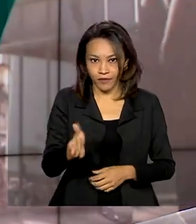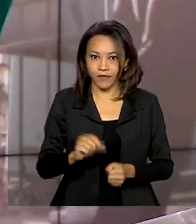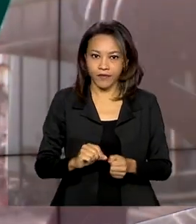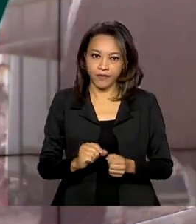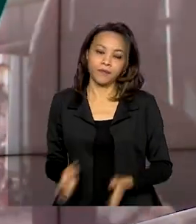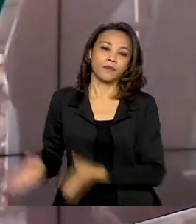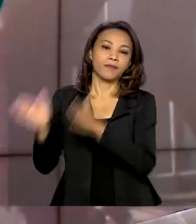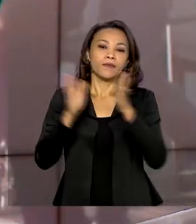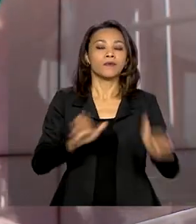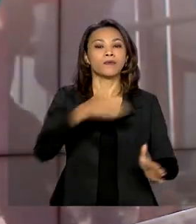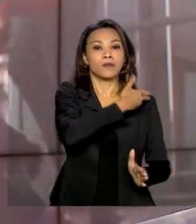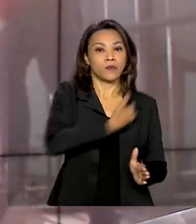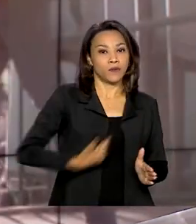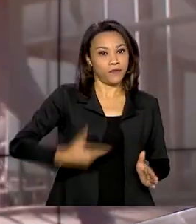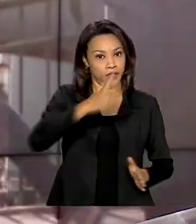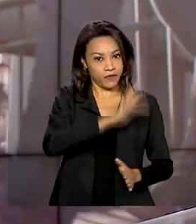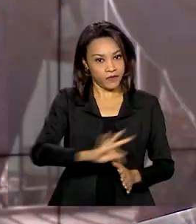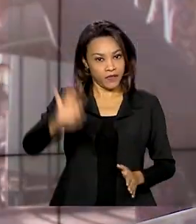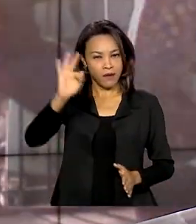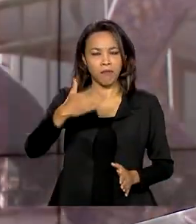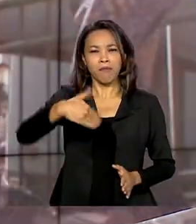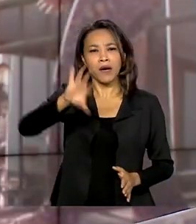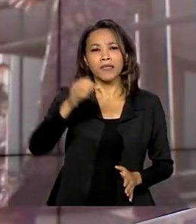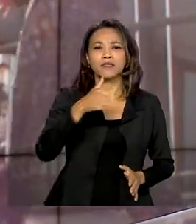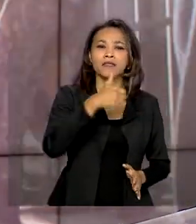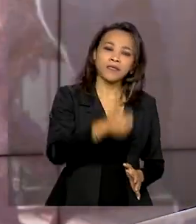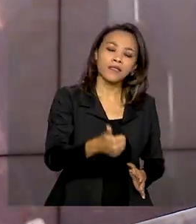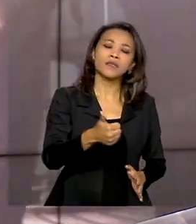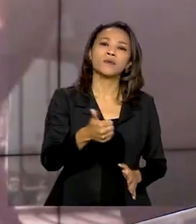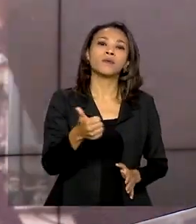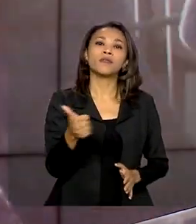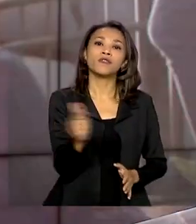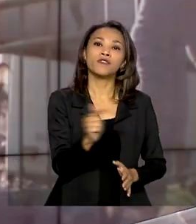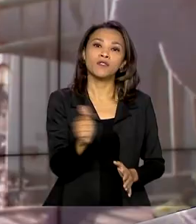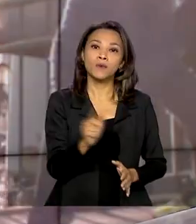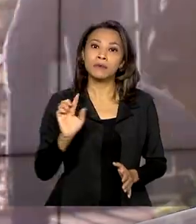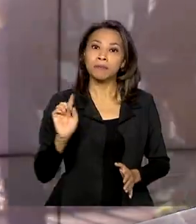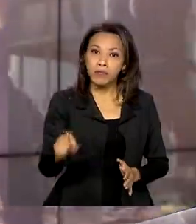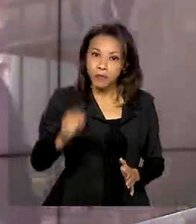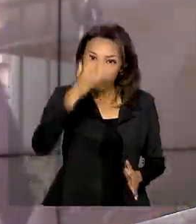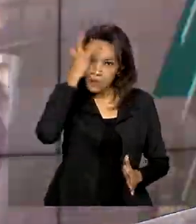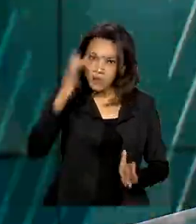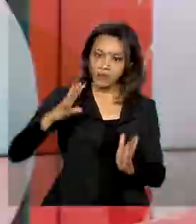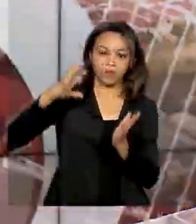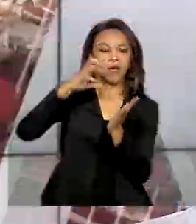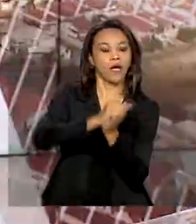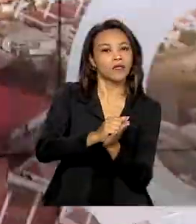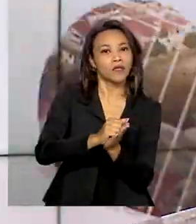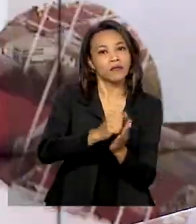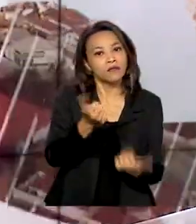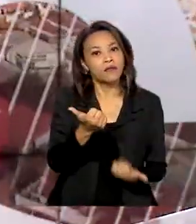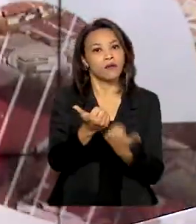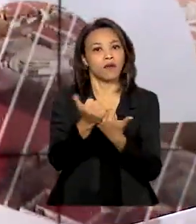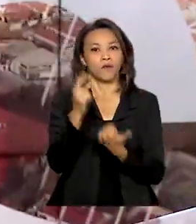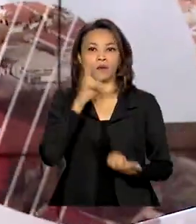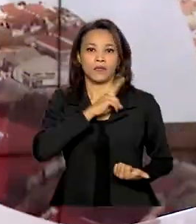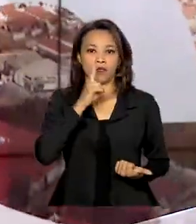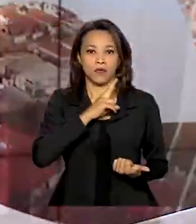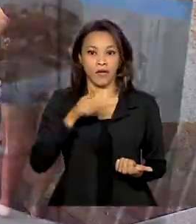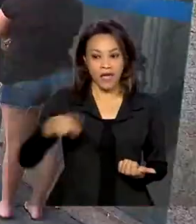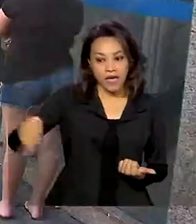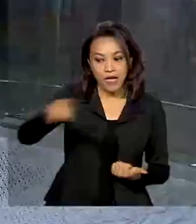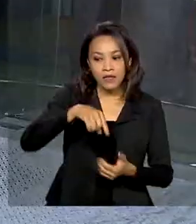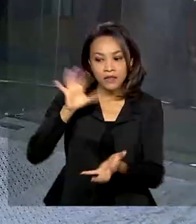o governo federal incluiu mais 122.000 pessoas no calendário de pagamentos do auxílio emergencial esse